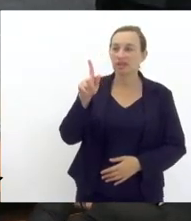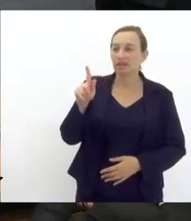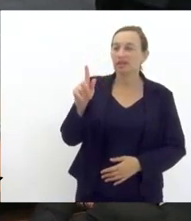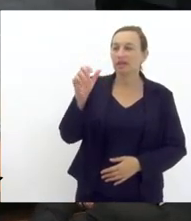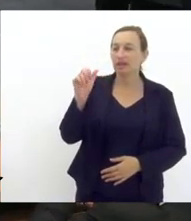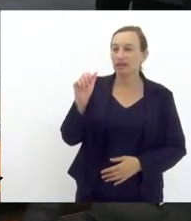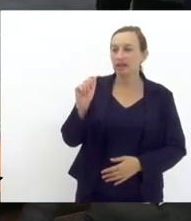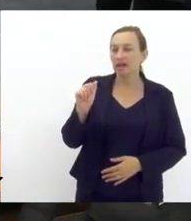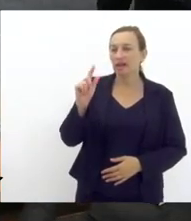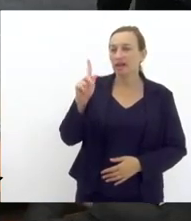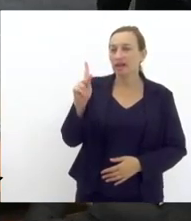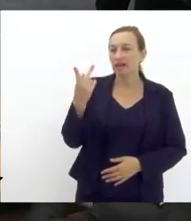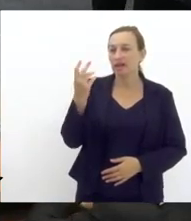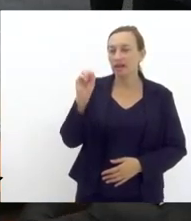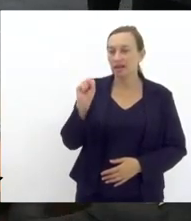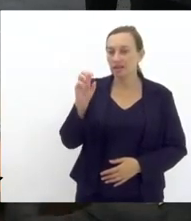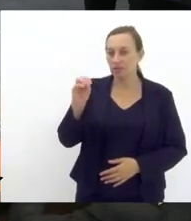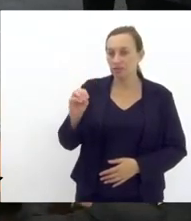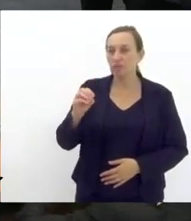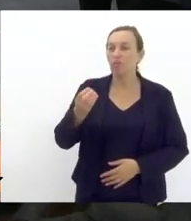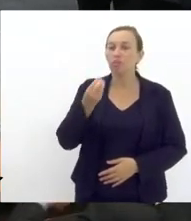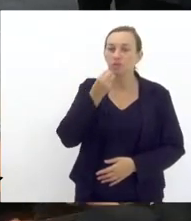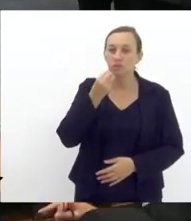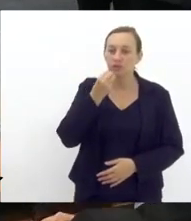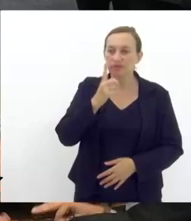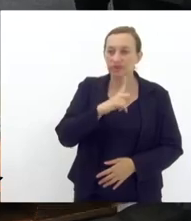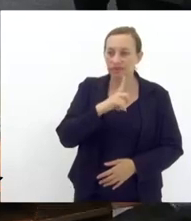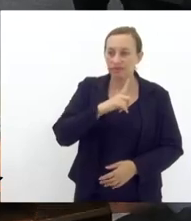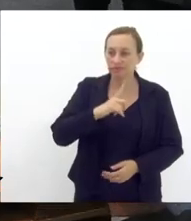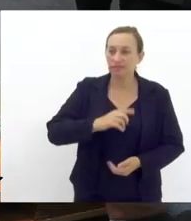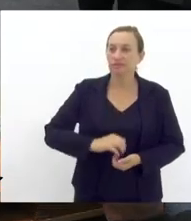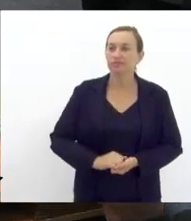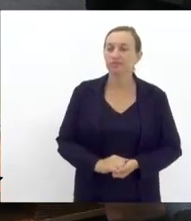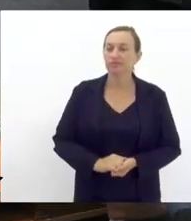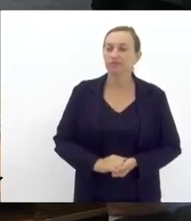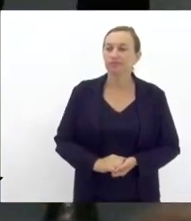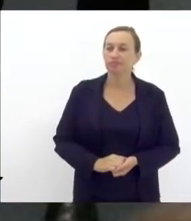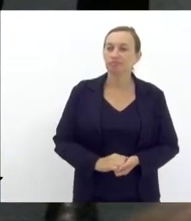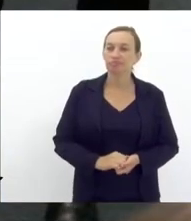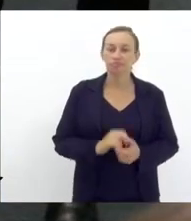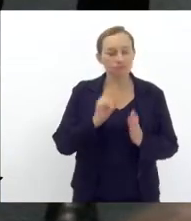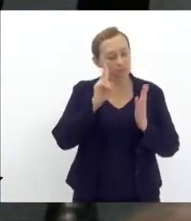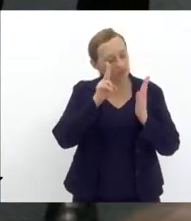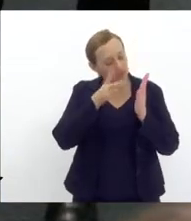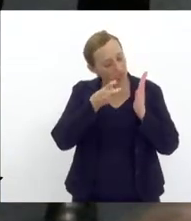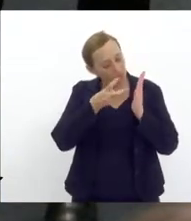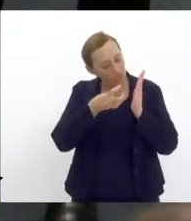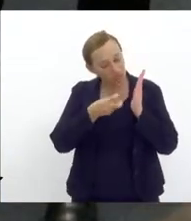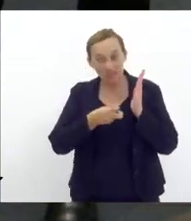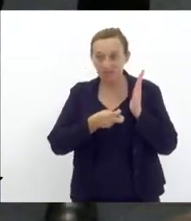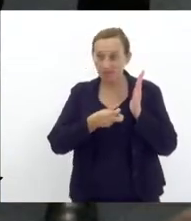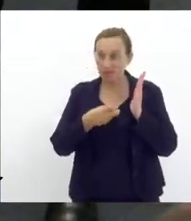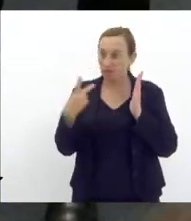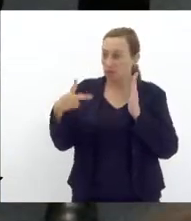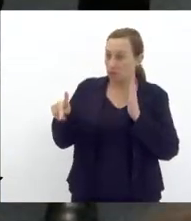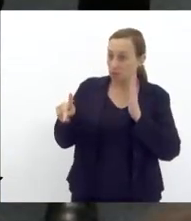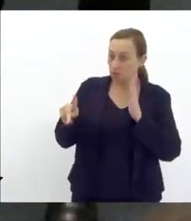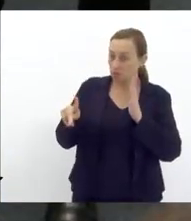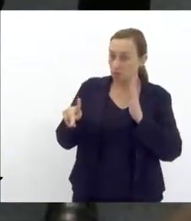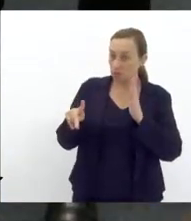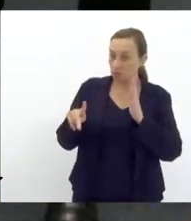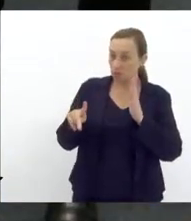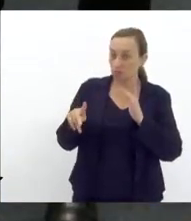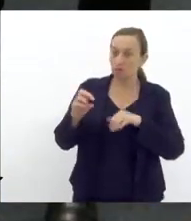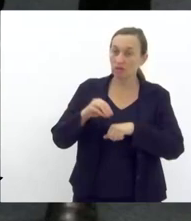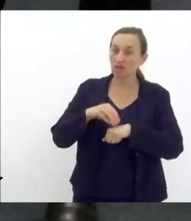eu tive a oportunidade de apreciar a sua indicação